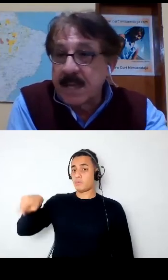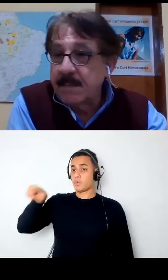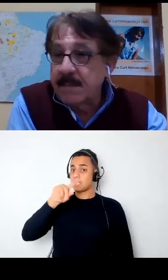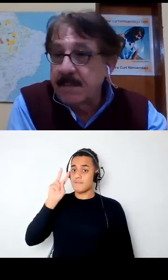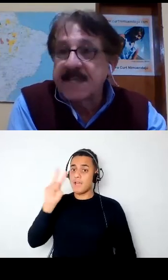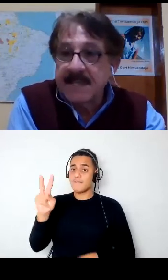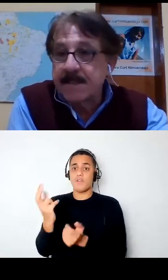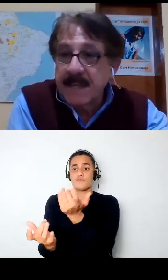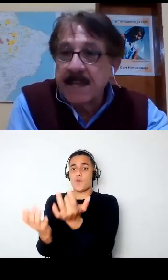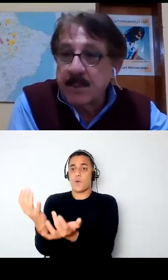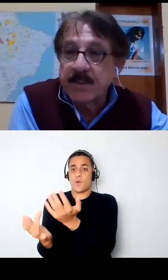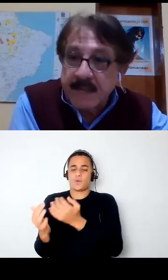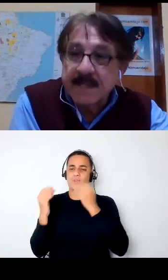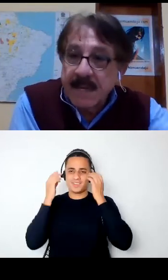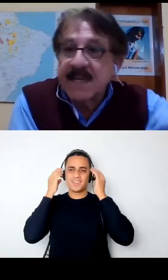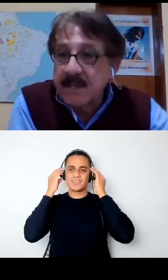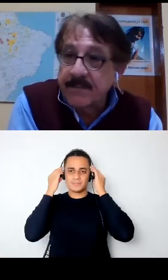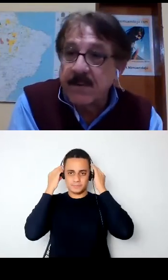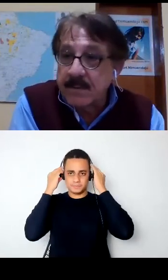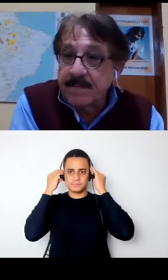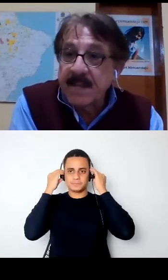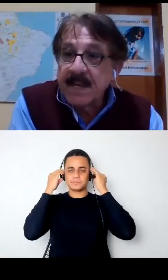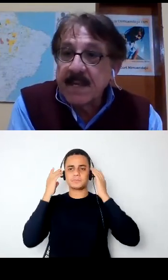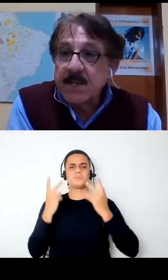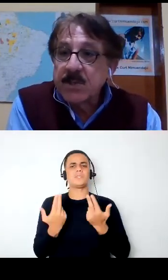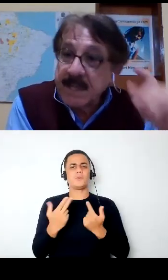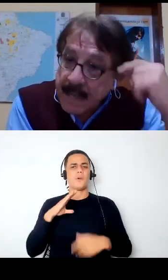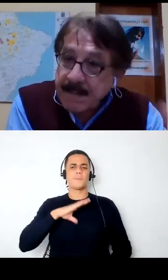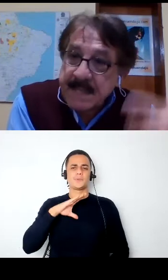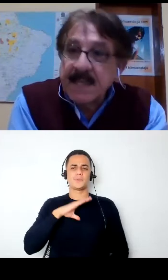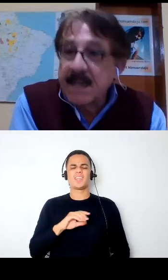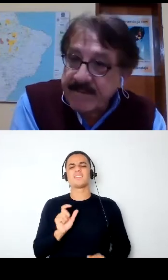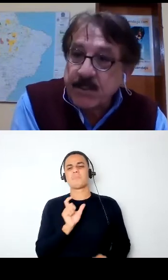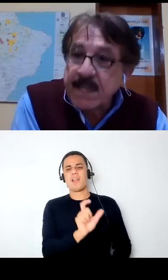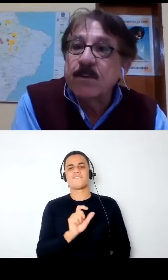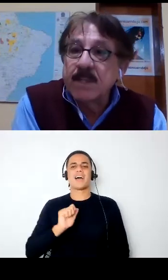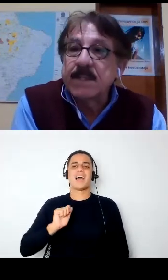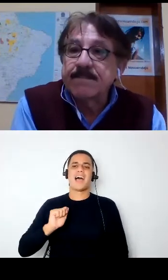cara amoendura, vai ser uma